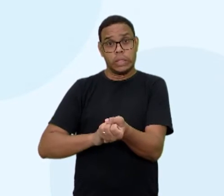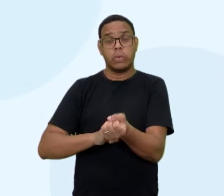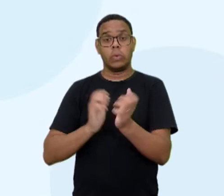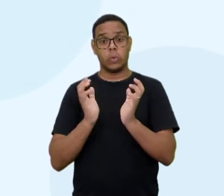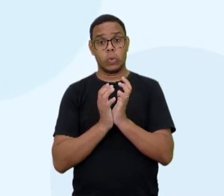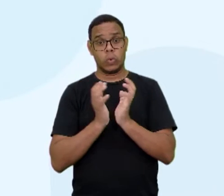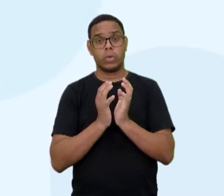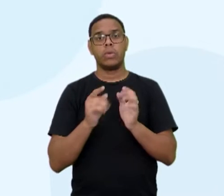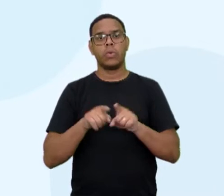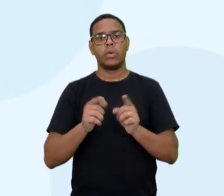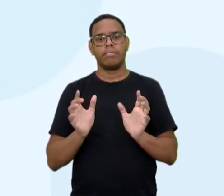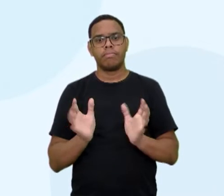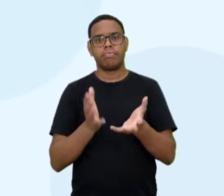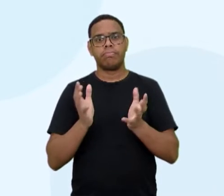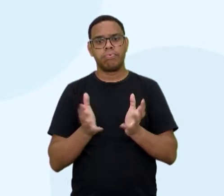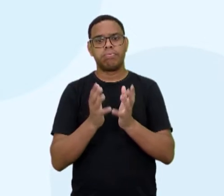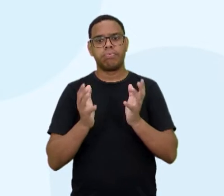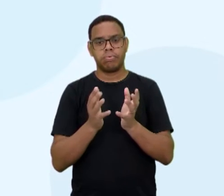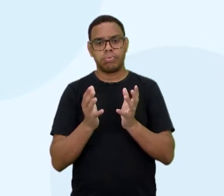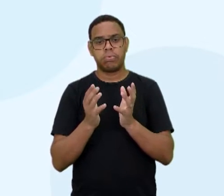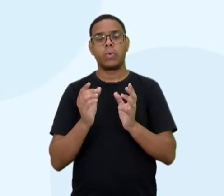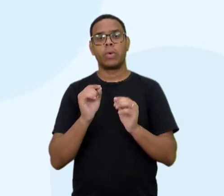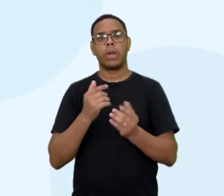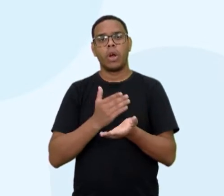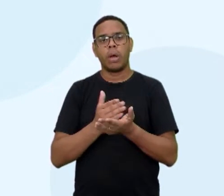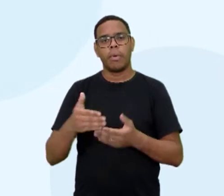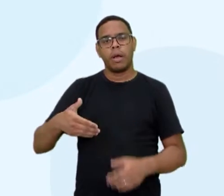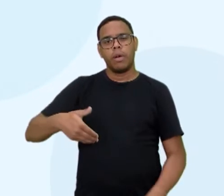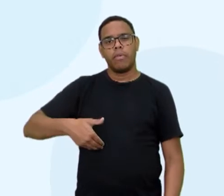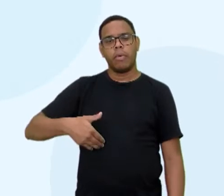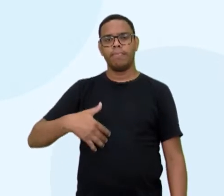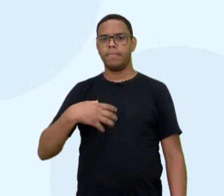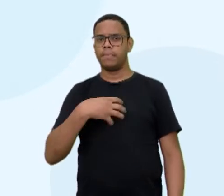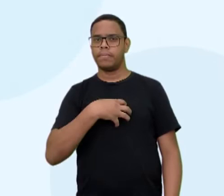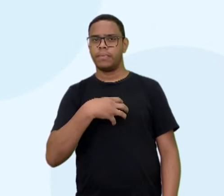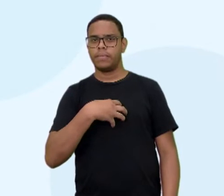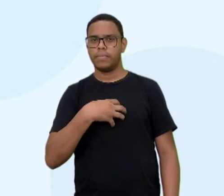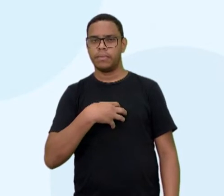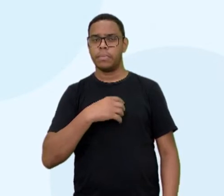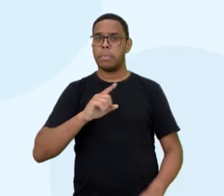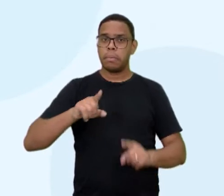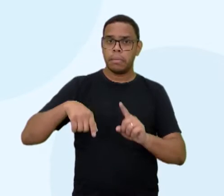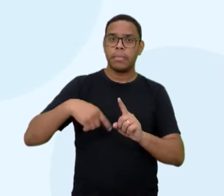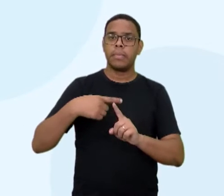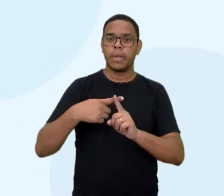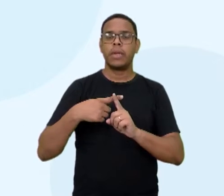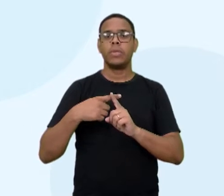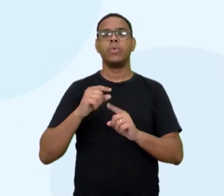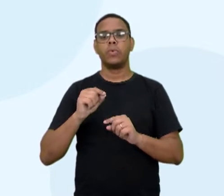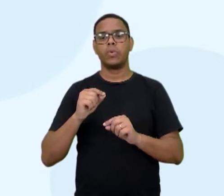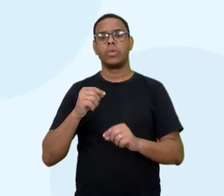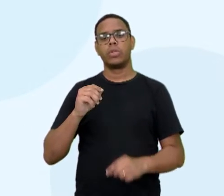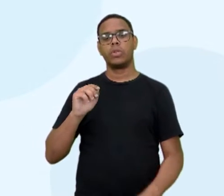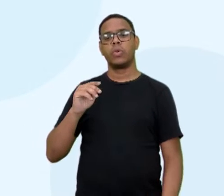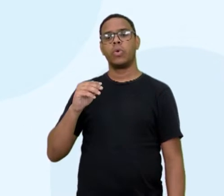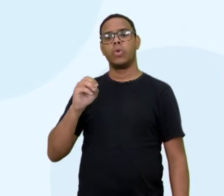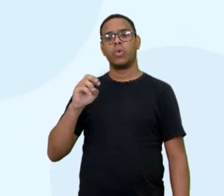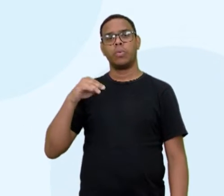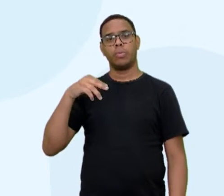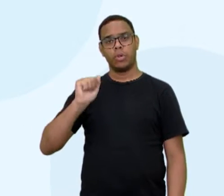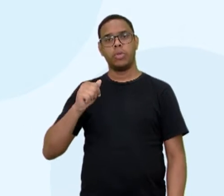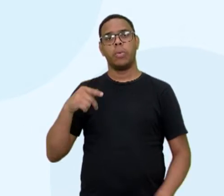principalmente estimulando a fome e vai estimular também o hormônio do crescimento. Então,